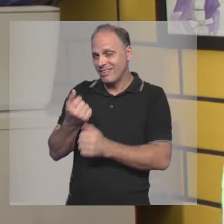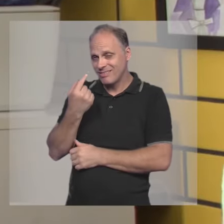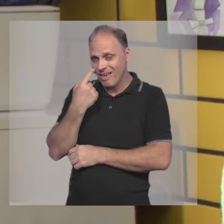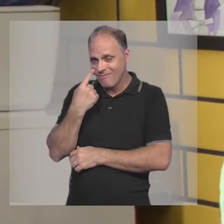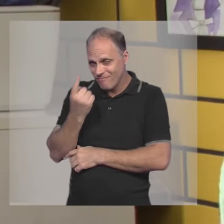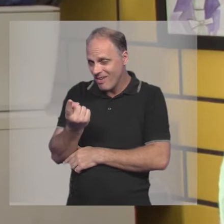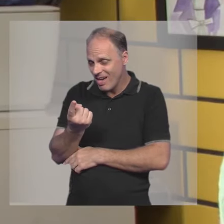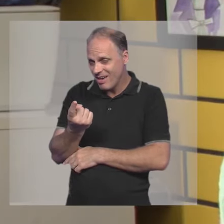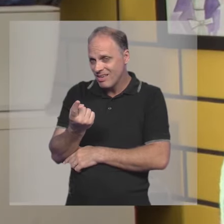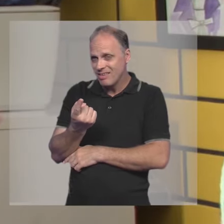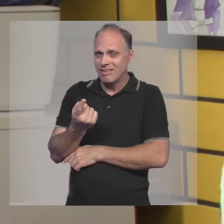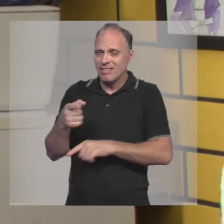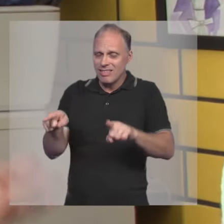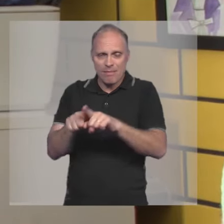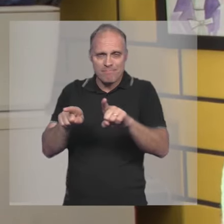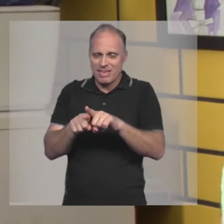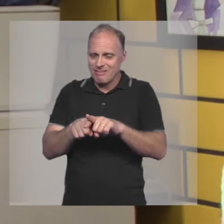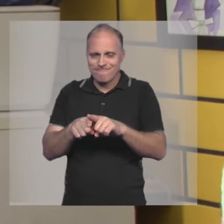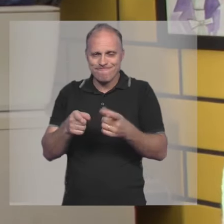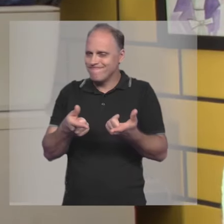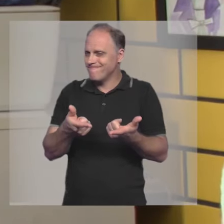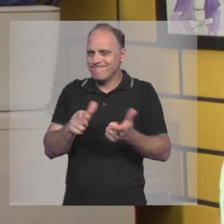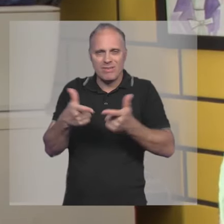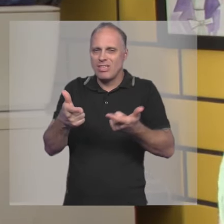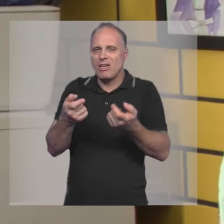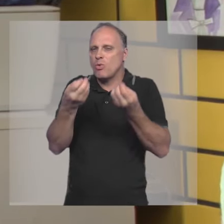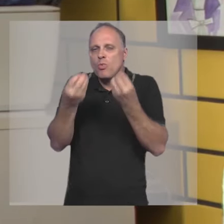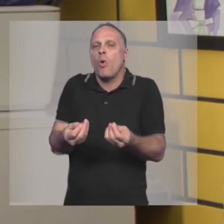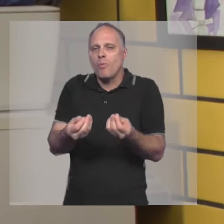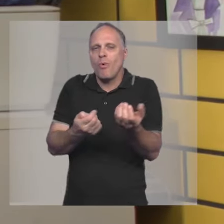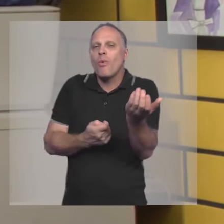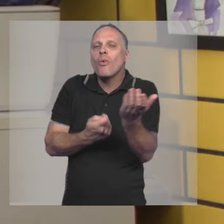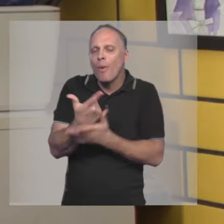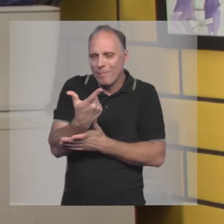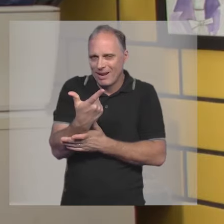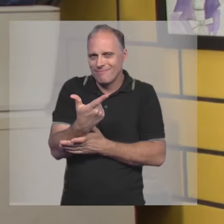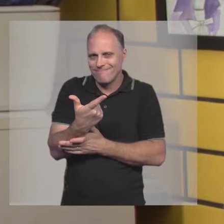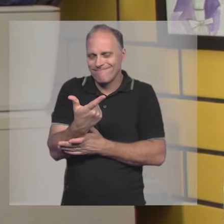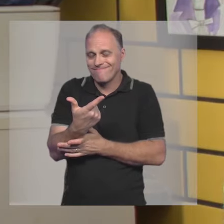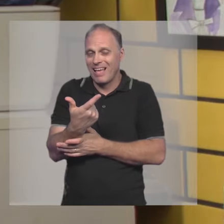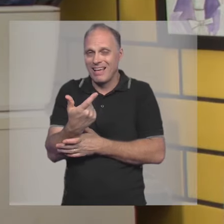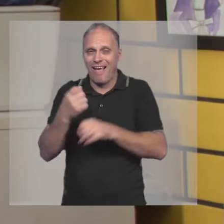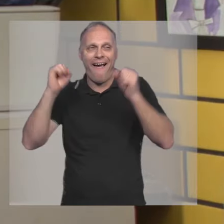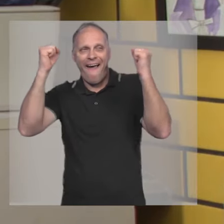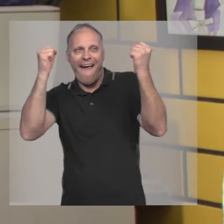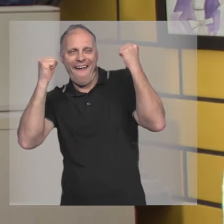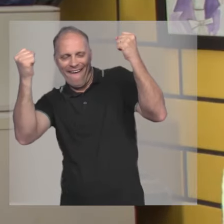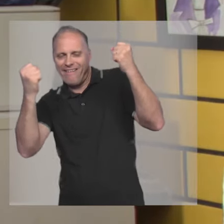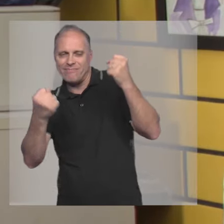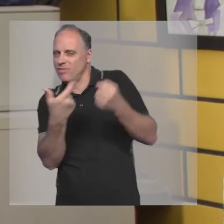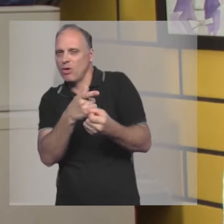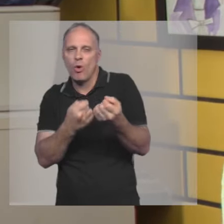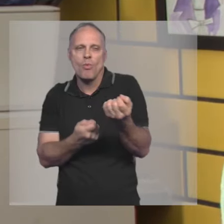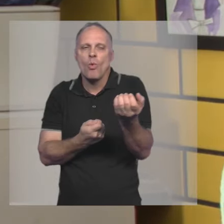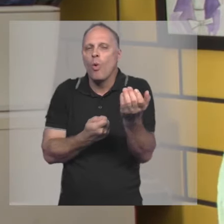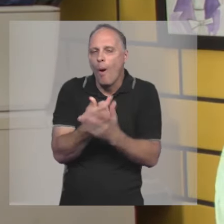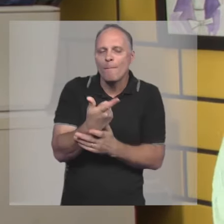acompanha até então não teria condições de consumir também a arte voltada para o